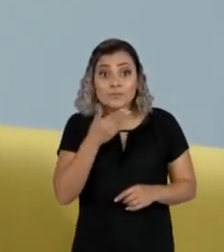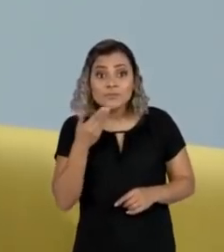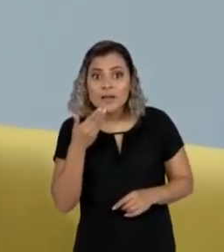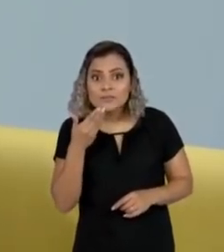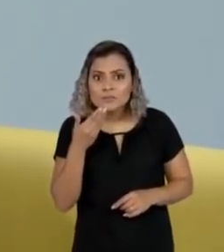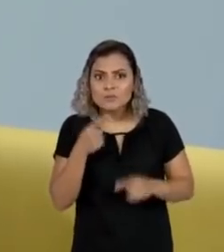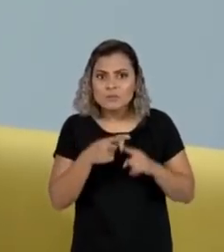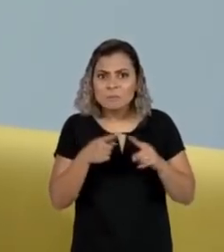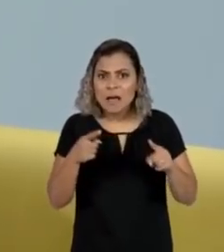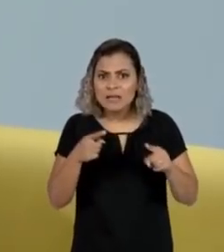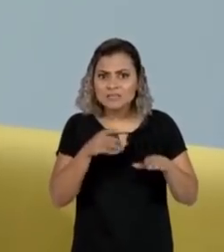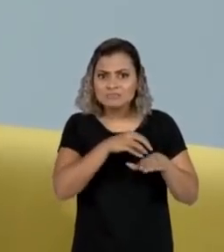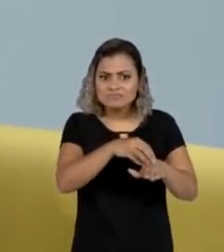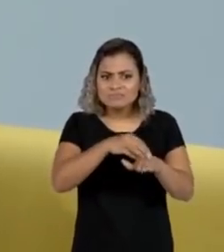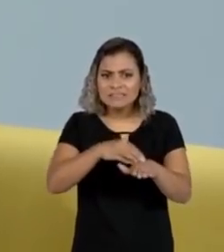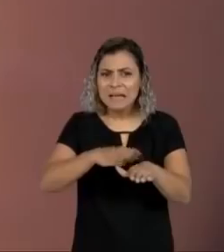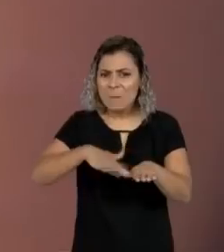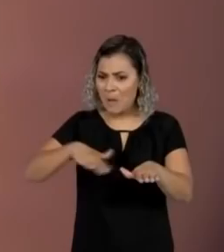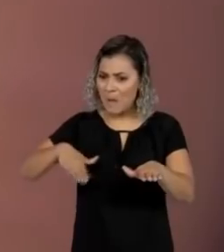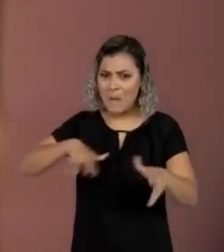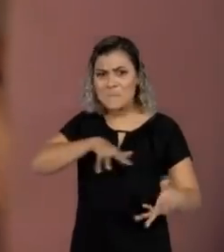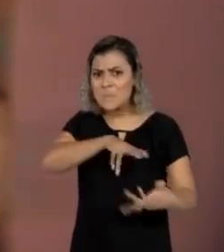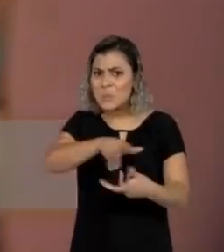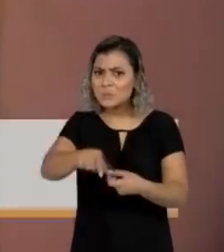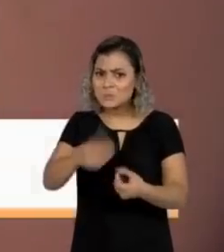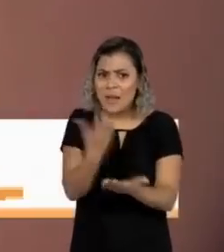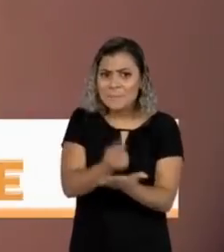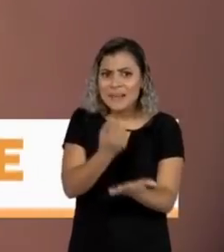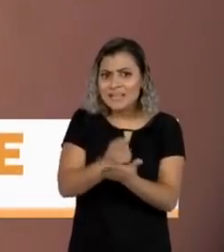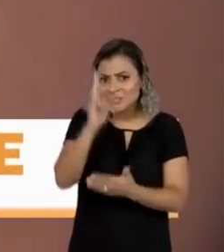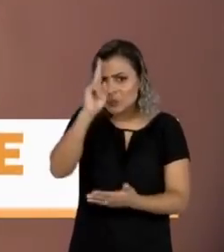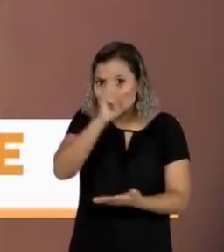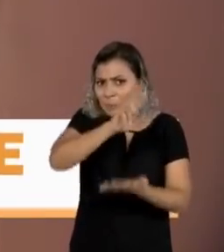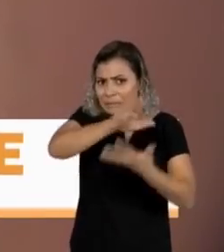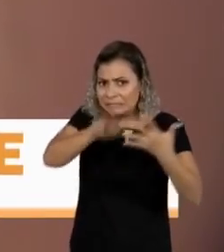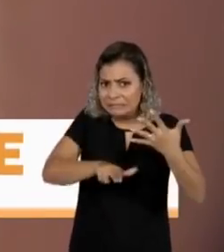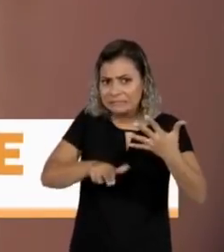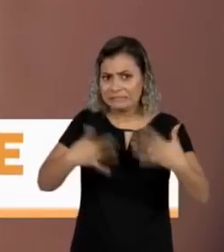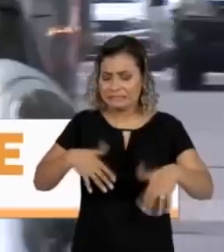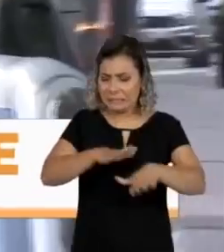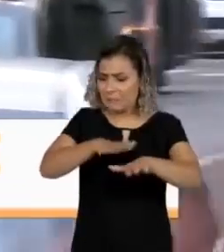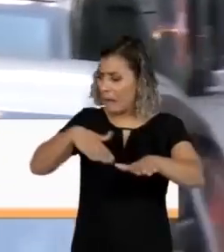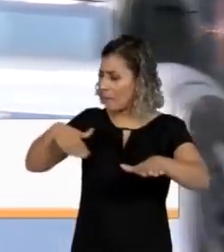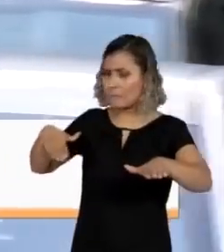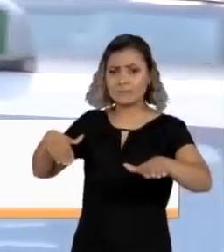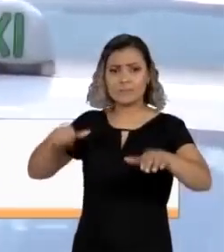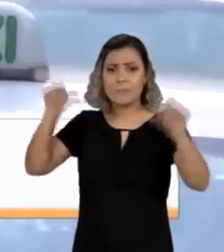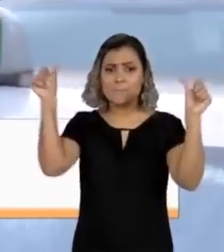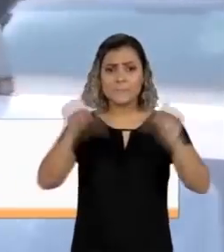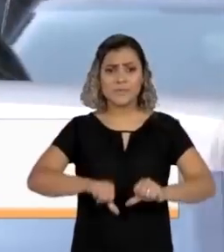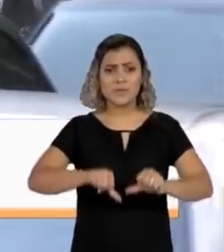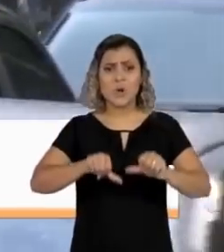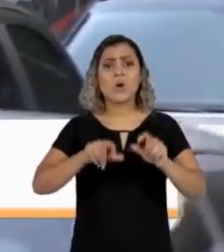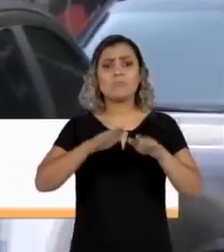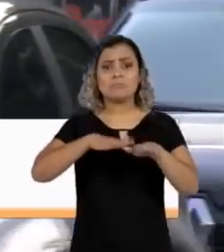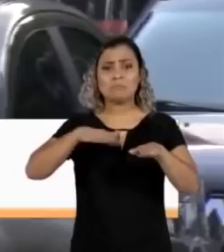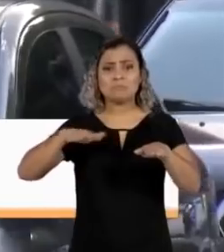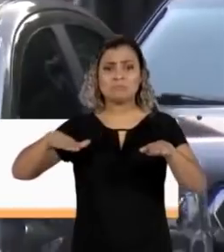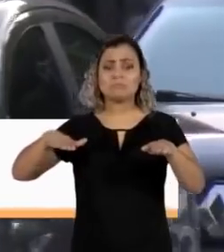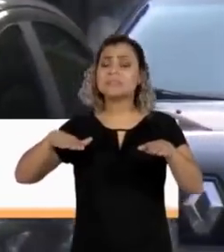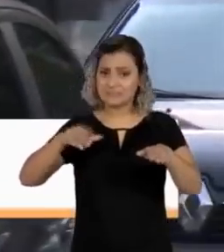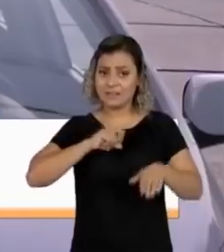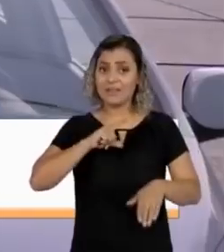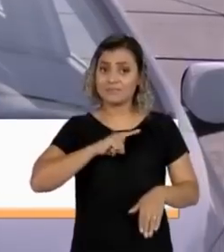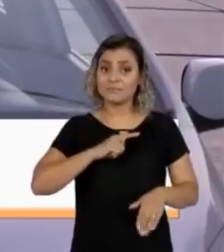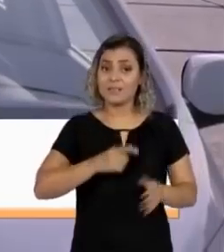mais trânsito pelo mundo. O crescimento de aplicativos de transporte está atrelado à piora dos congestionamentos.